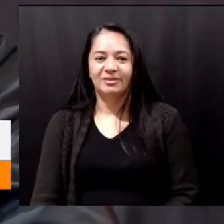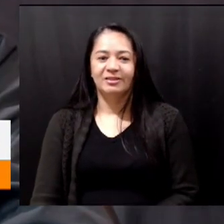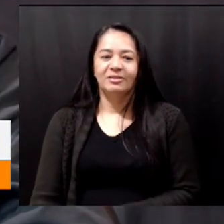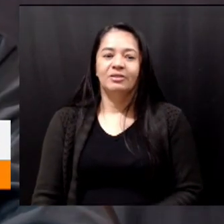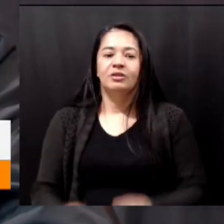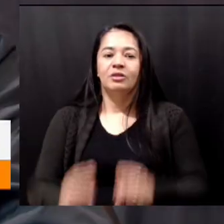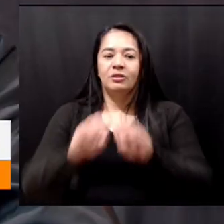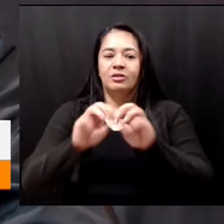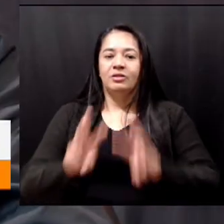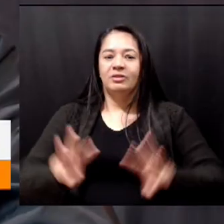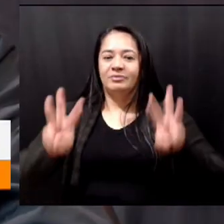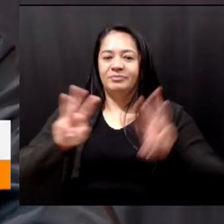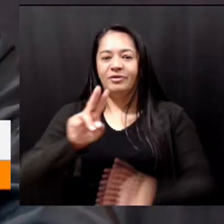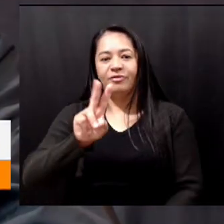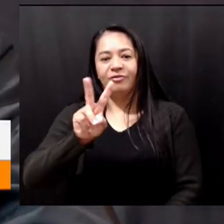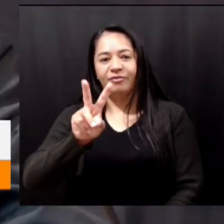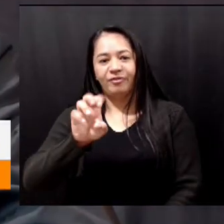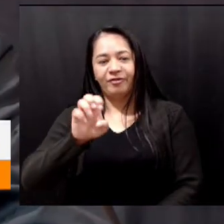Hub,